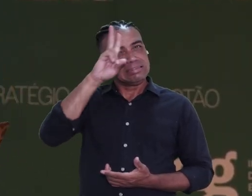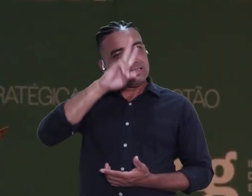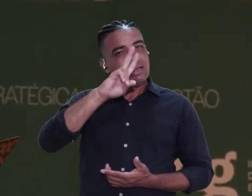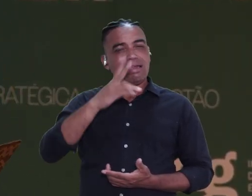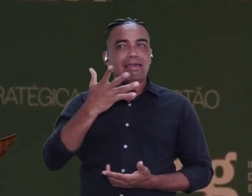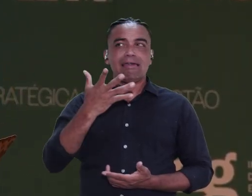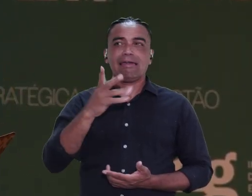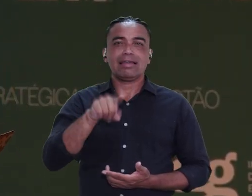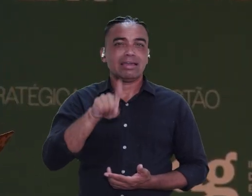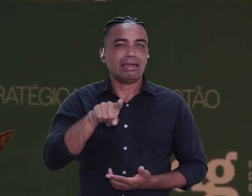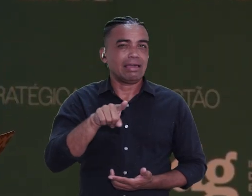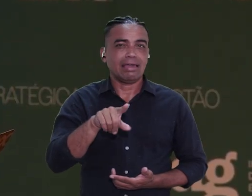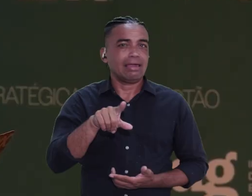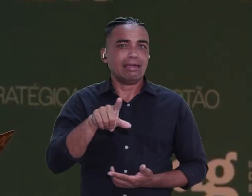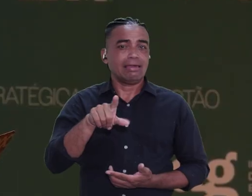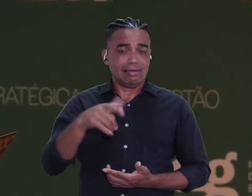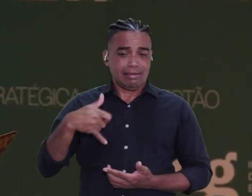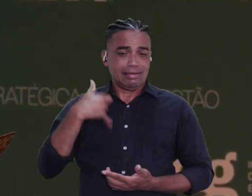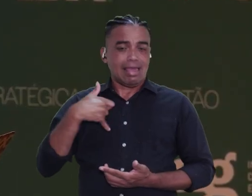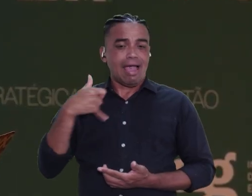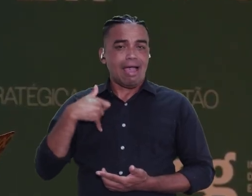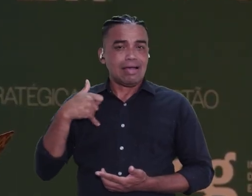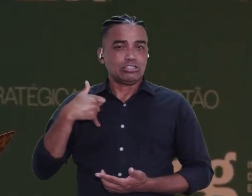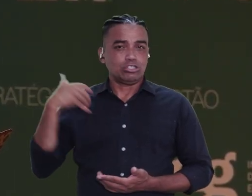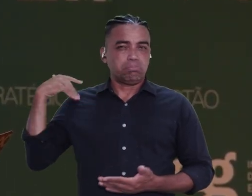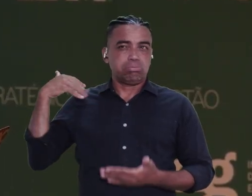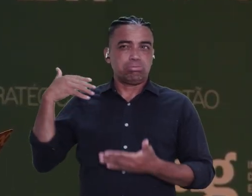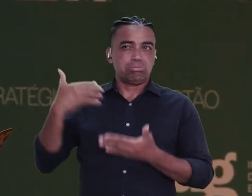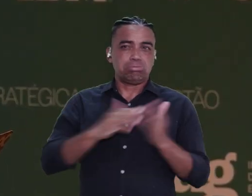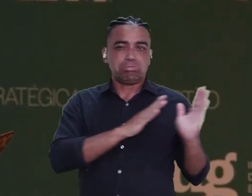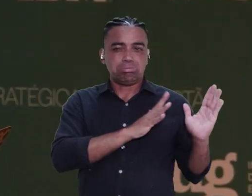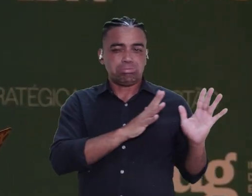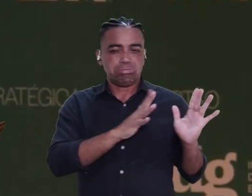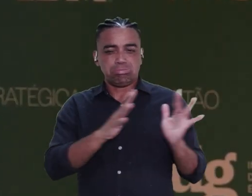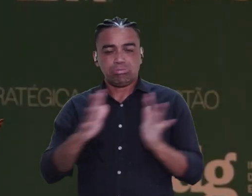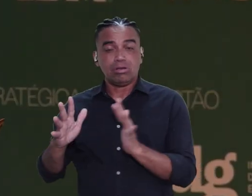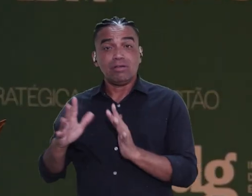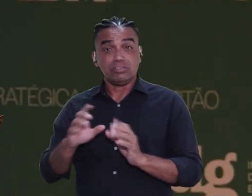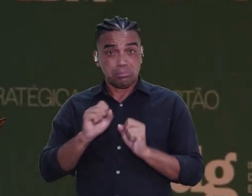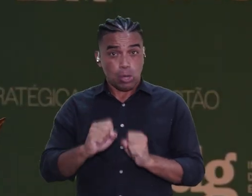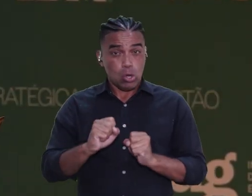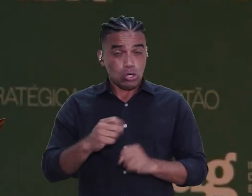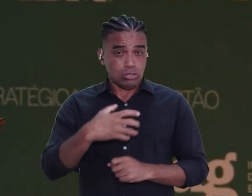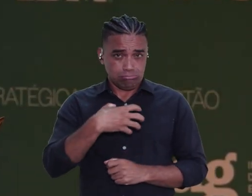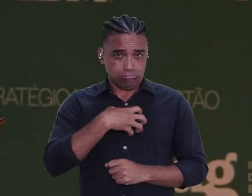não é sobre idade cronológica. Você pode se sentir